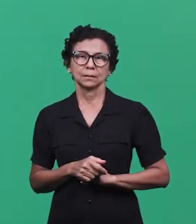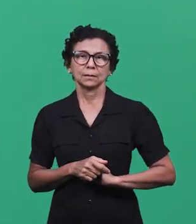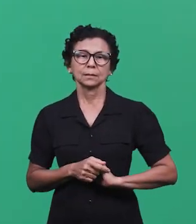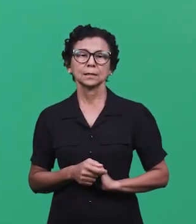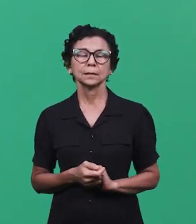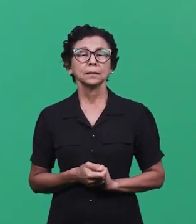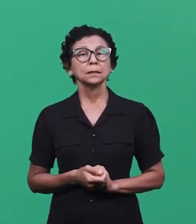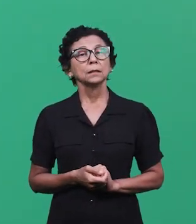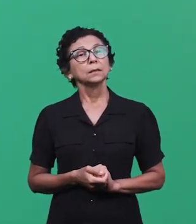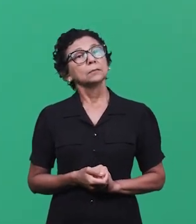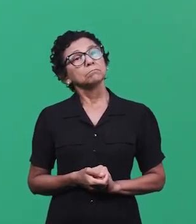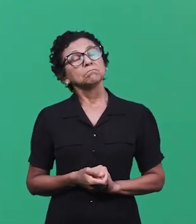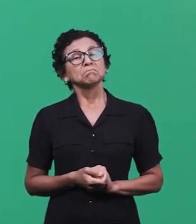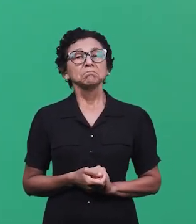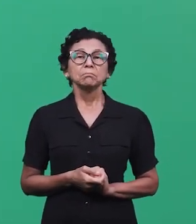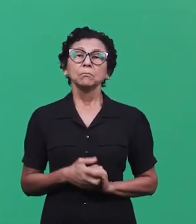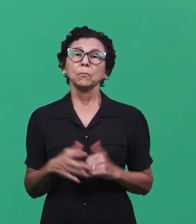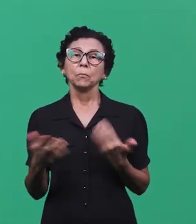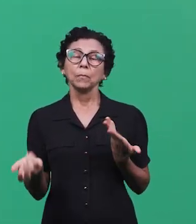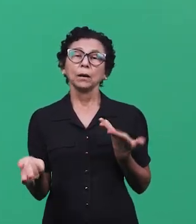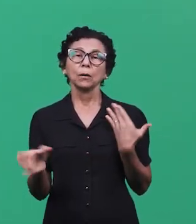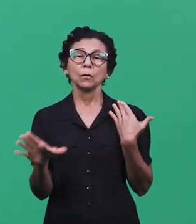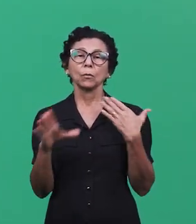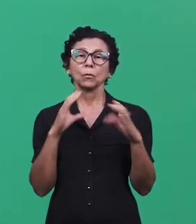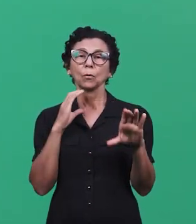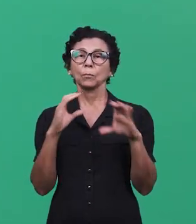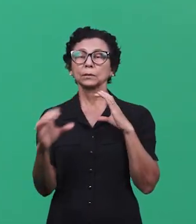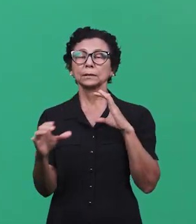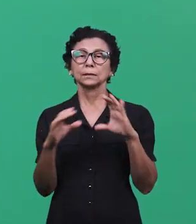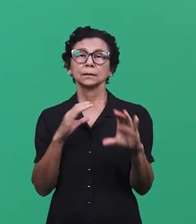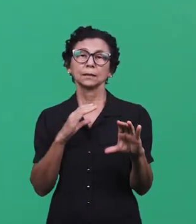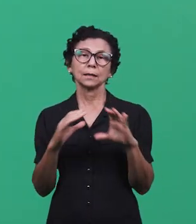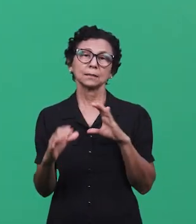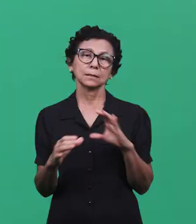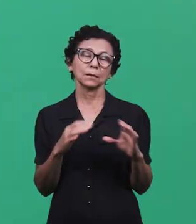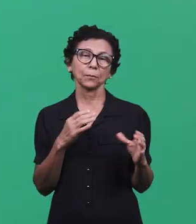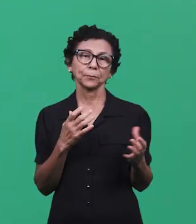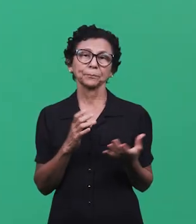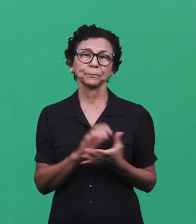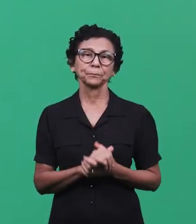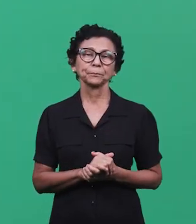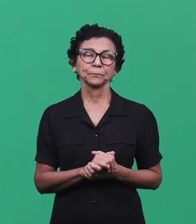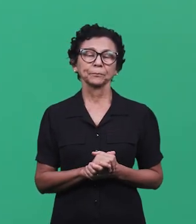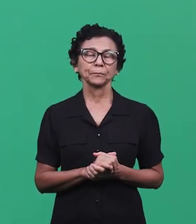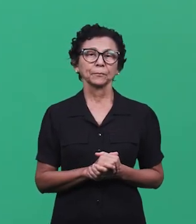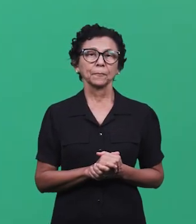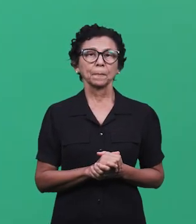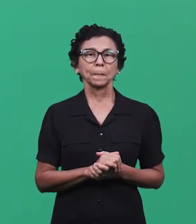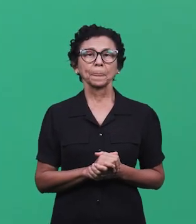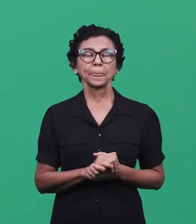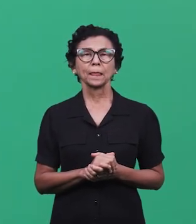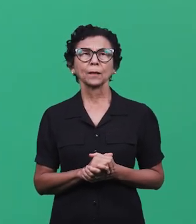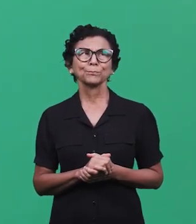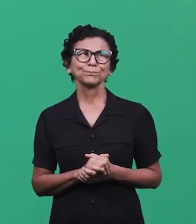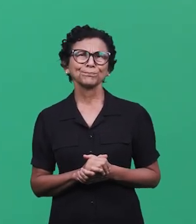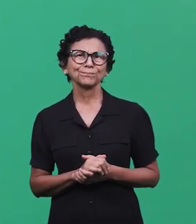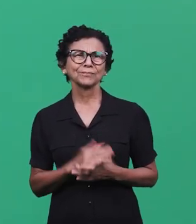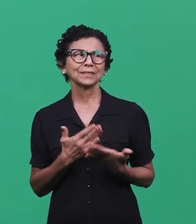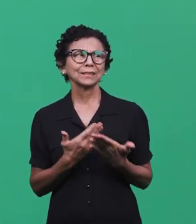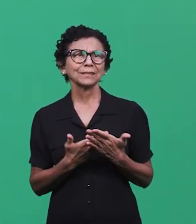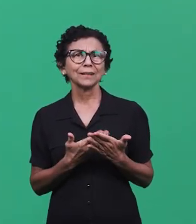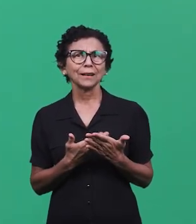minimamente verbais, ou seja, falam, mas falam pouco ou falam em momentos muito específicos. E na aula, como